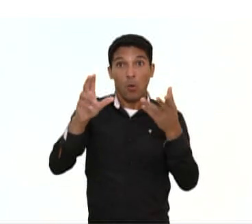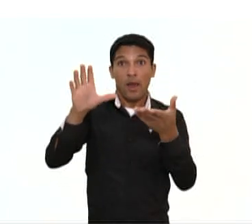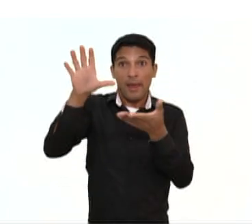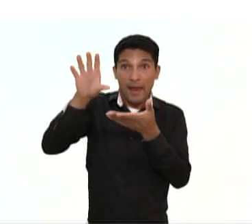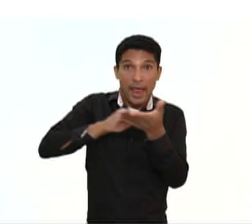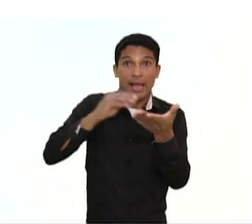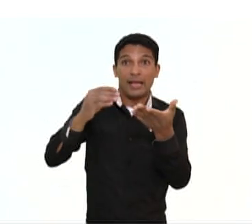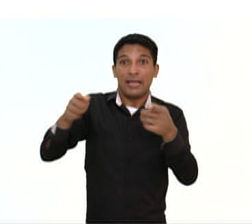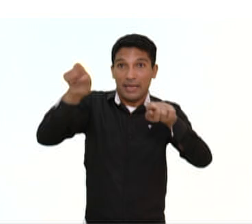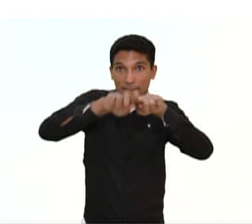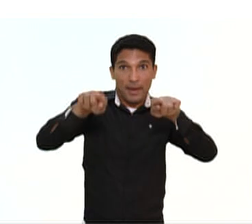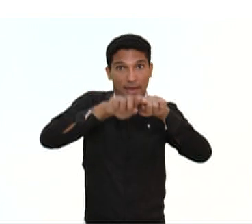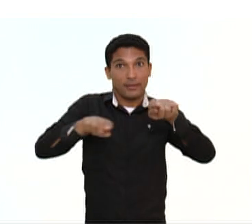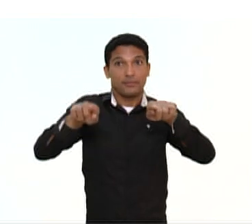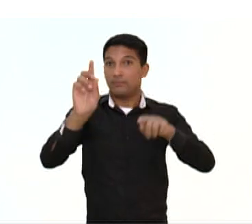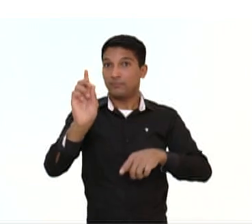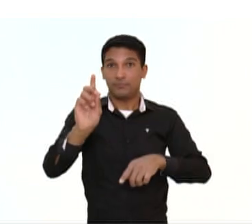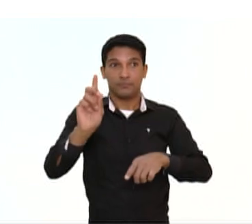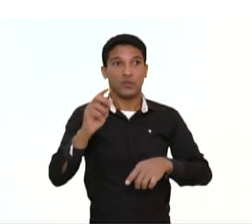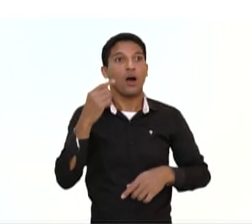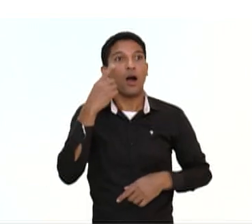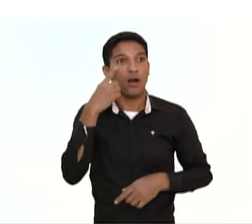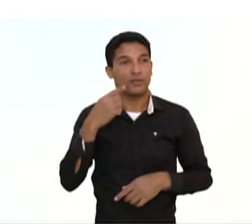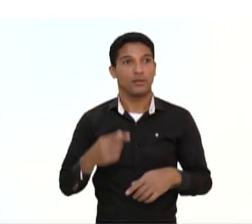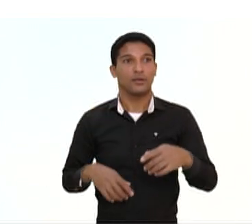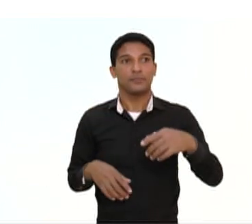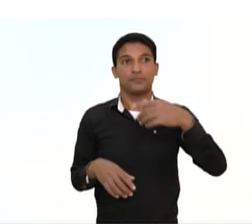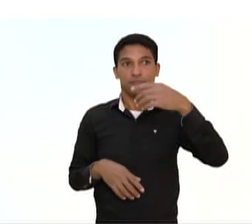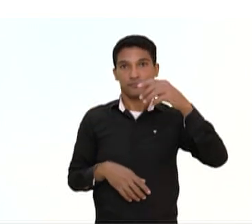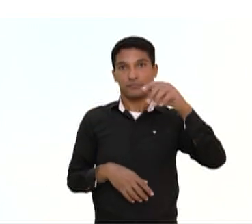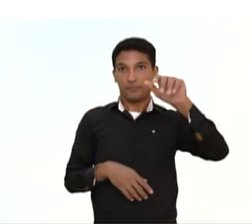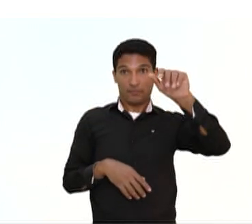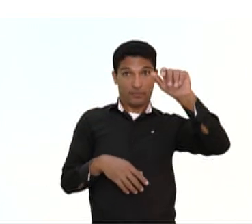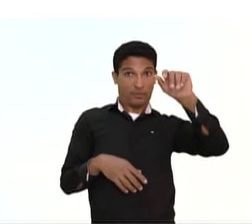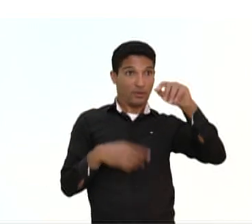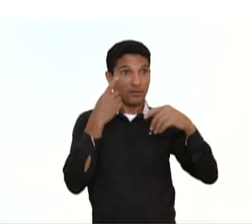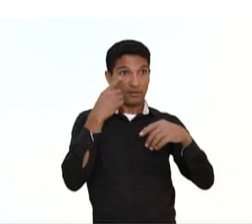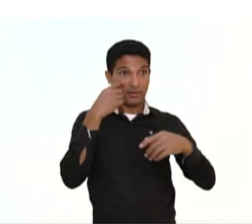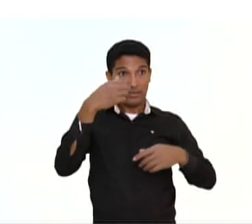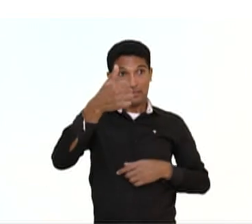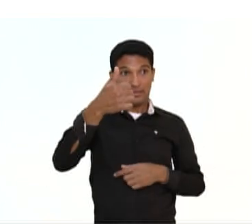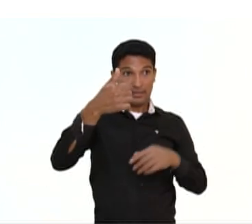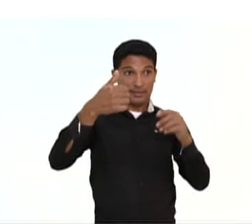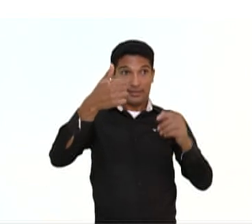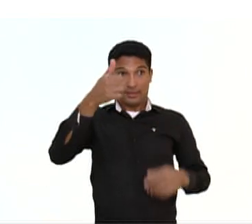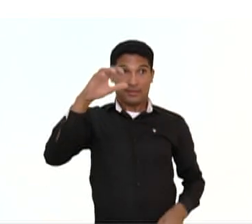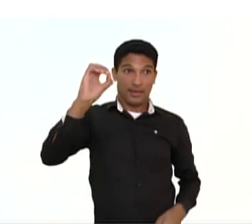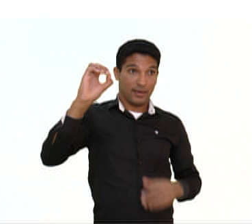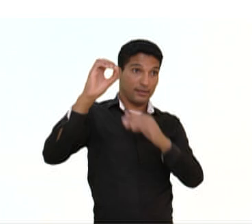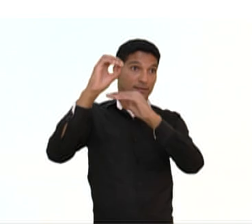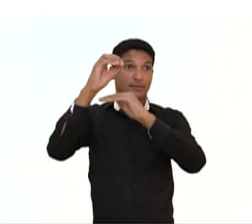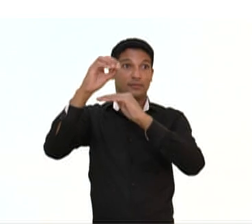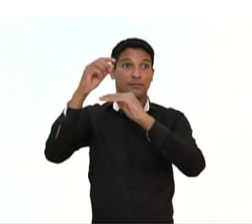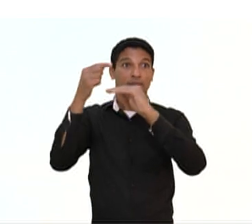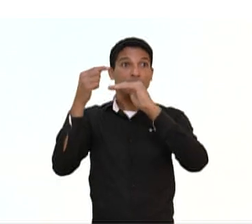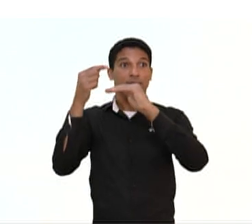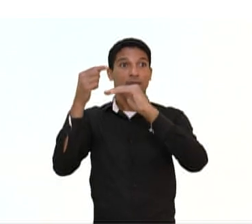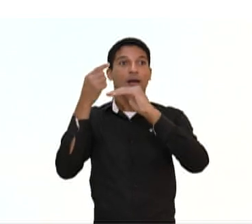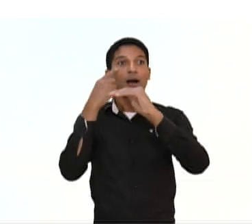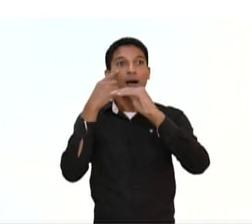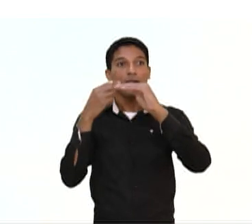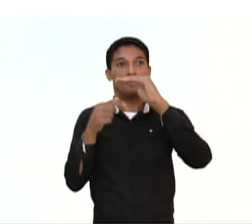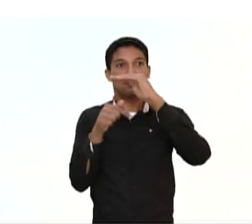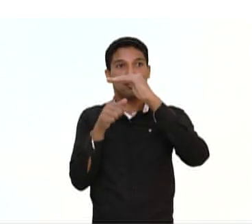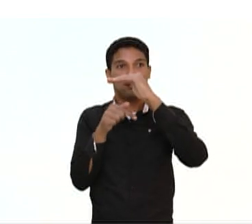fatorial sobre 10 menos 3 fatorial. 10 menos 3 vai ficar 7. Então, eu vou desenvolver o 10 até chegar no